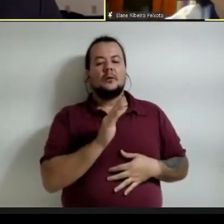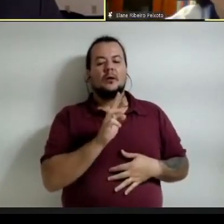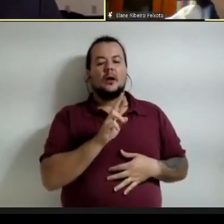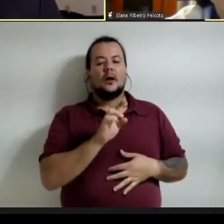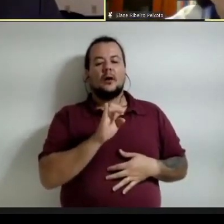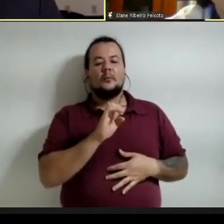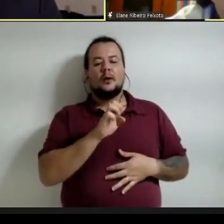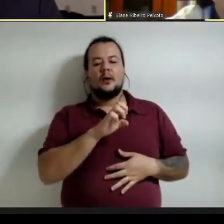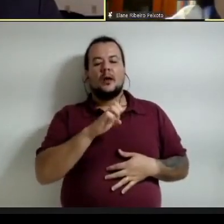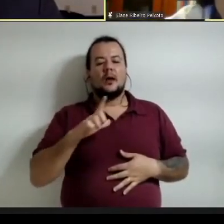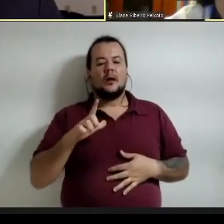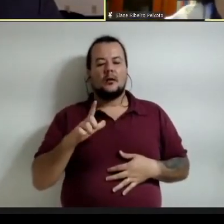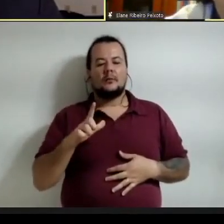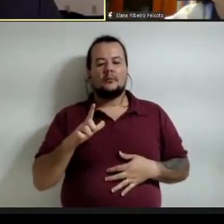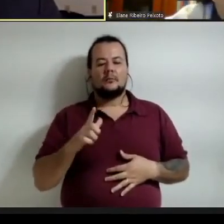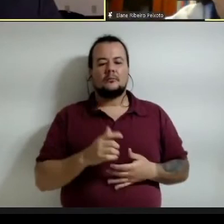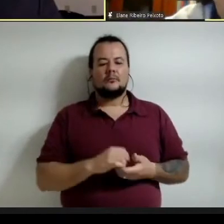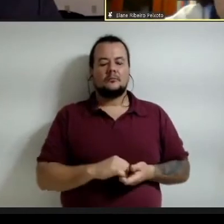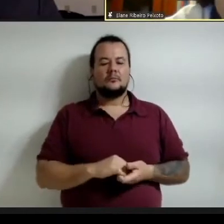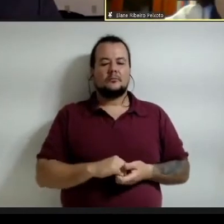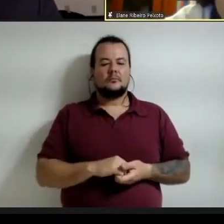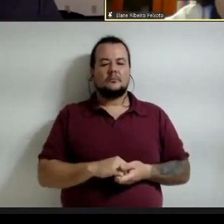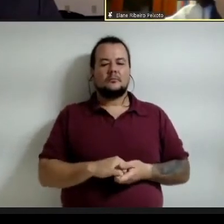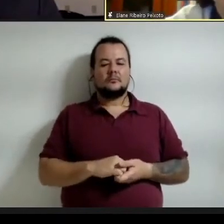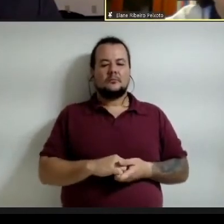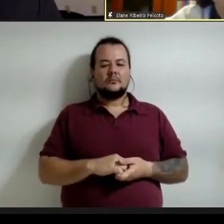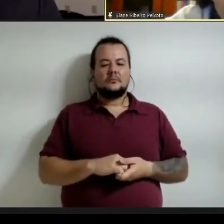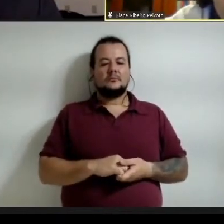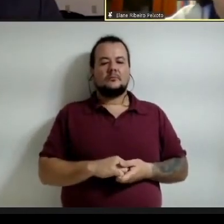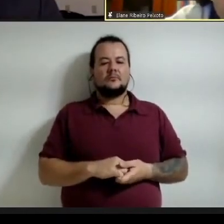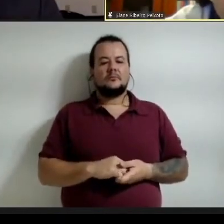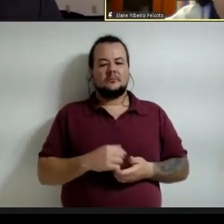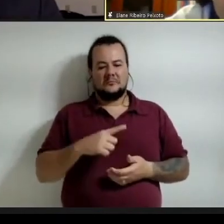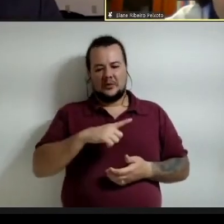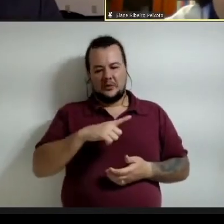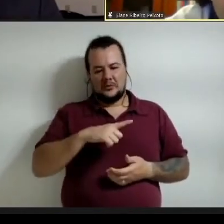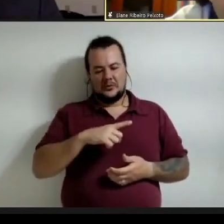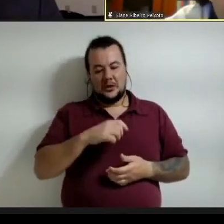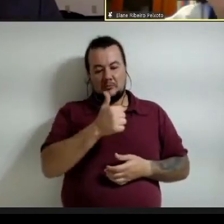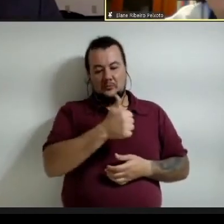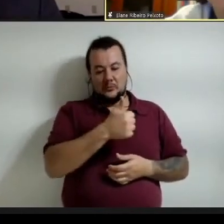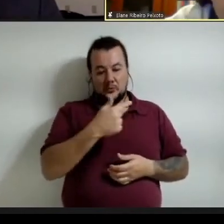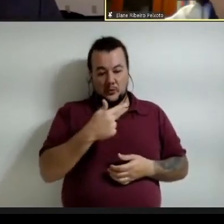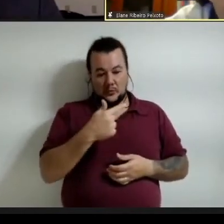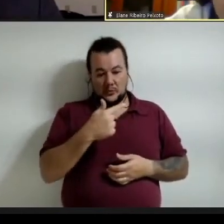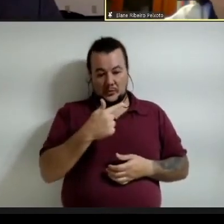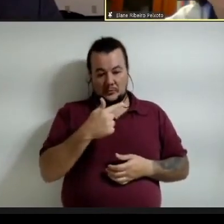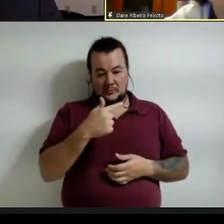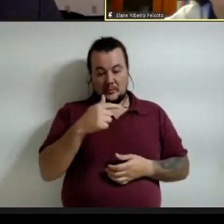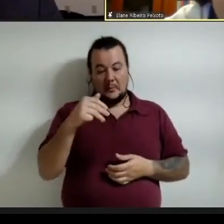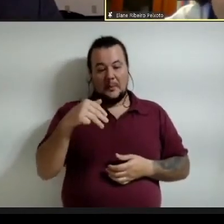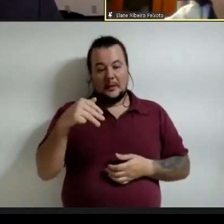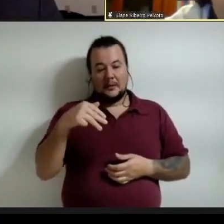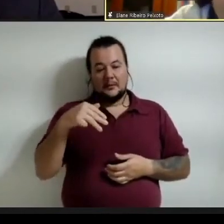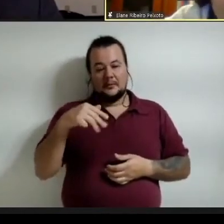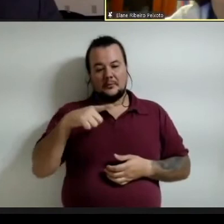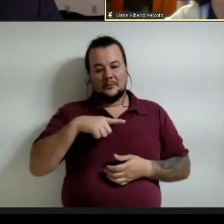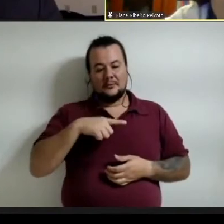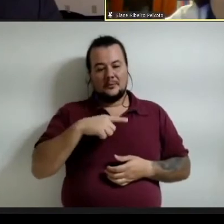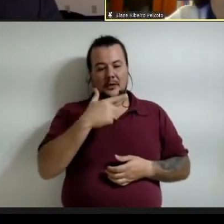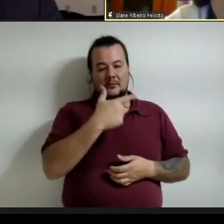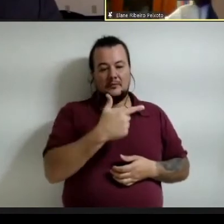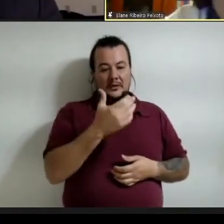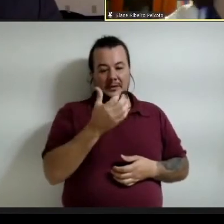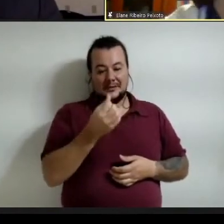A gente ainda tem mais 12 minutos, né? E a gente tem mais perguntas. Na verdade, nós temos 26 novas